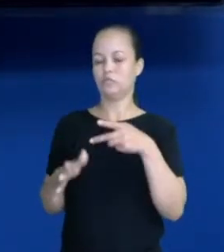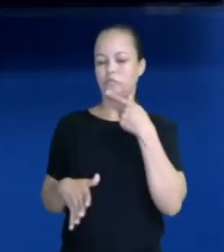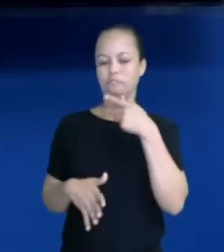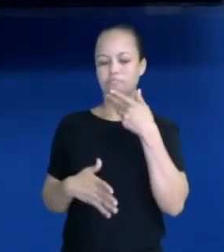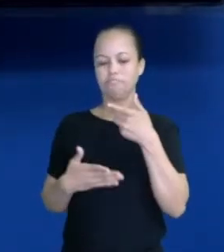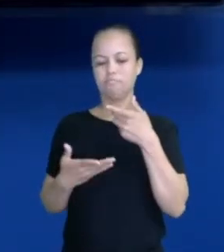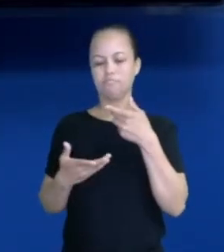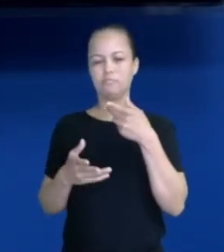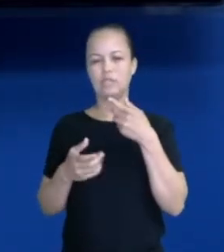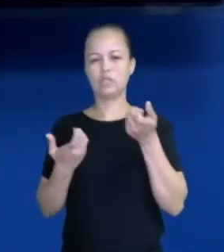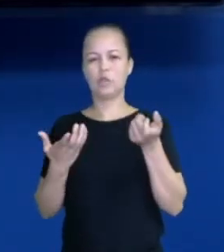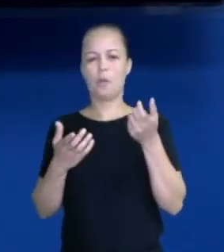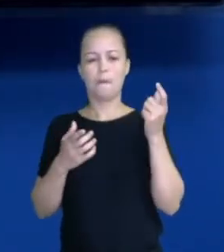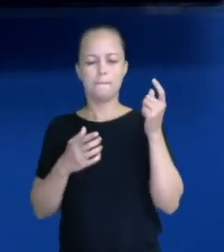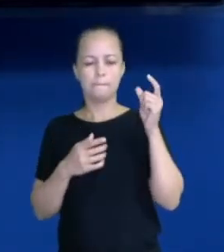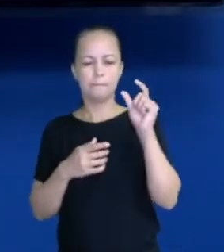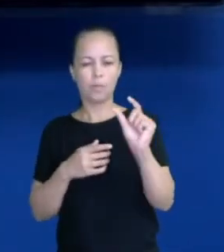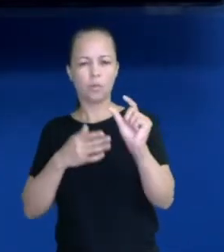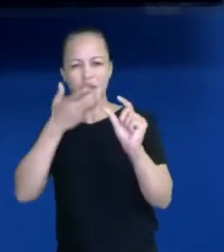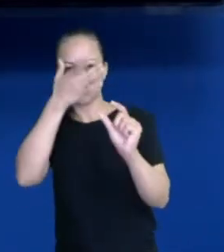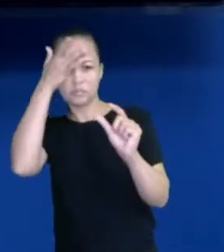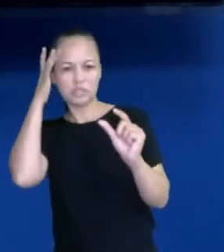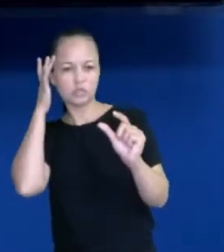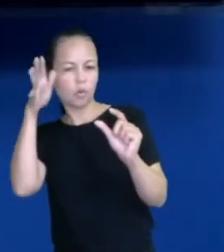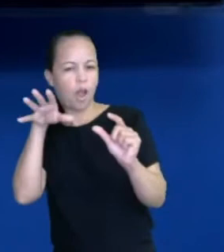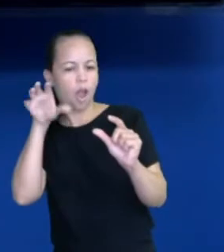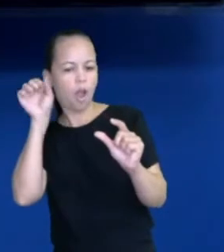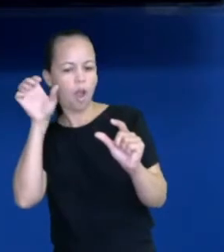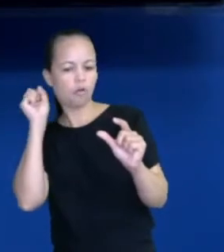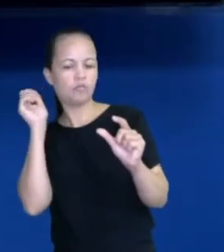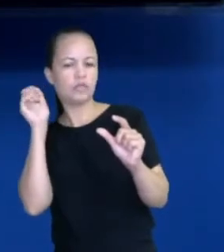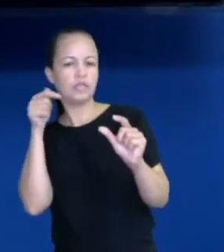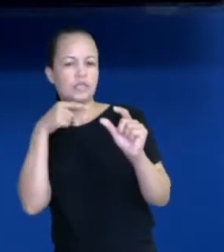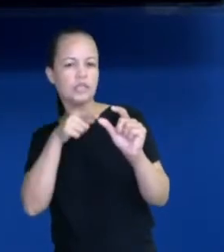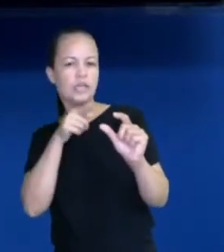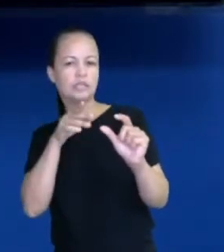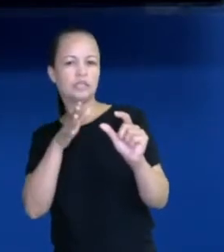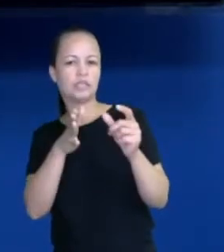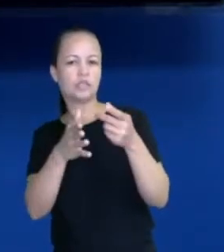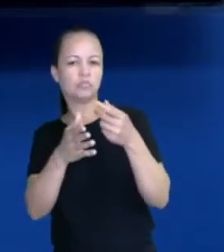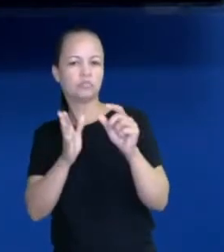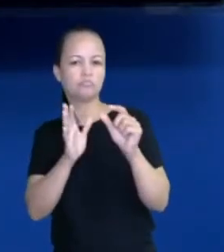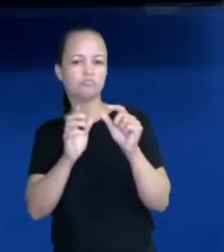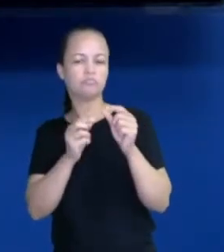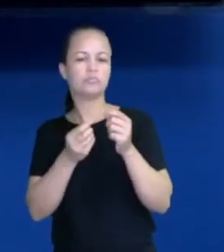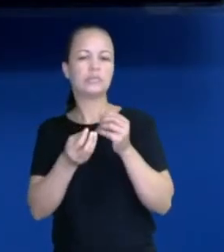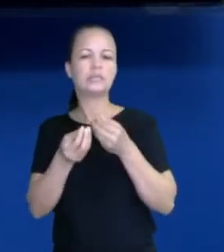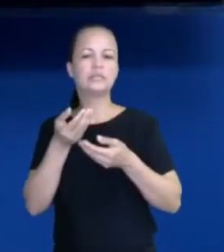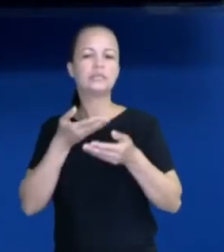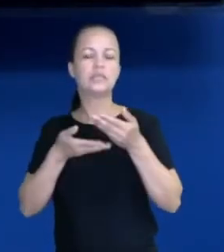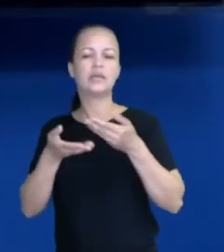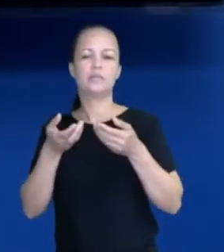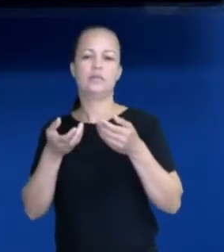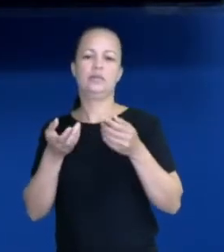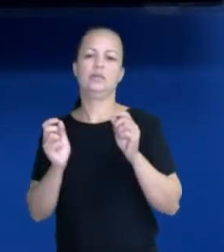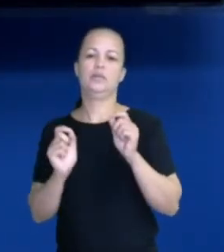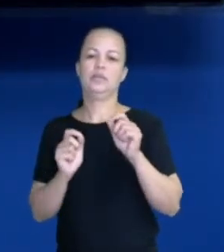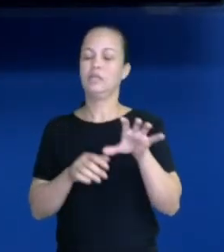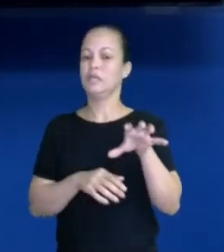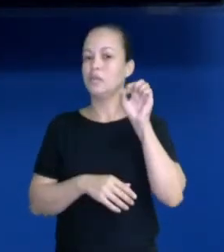ali, poucas pessoas ouvem, e aquele discurso, ó, fica só entre as pessoas que ouvem, na